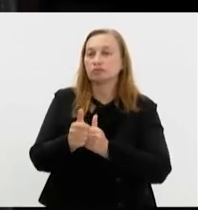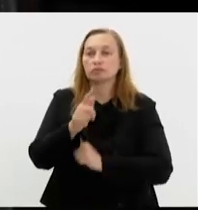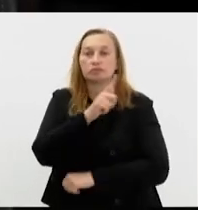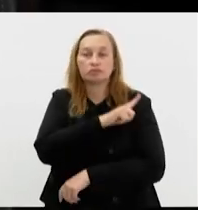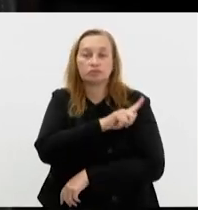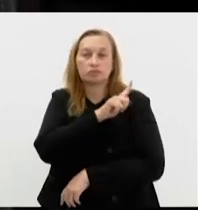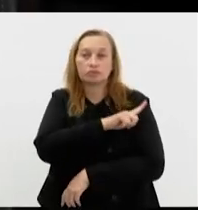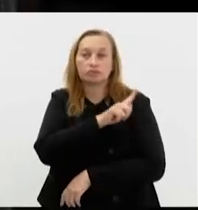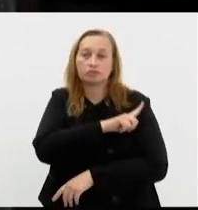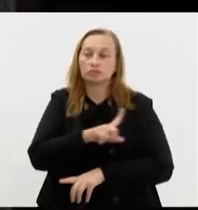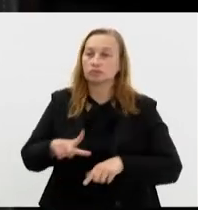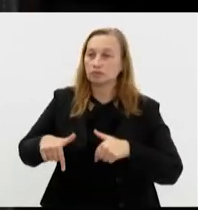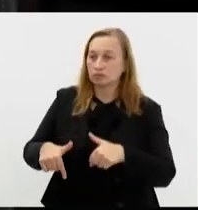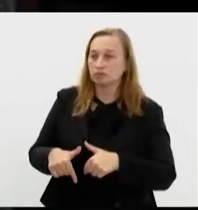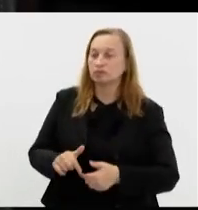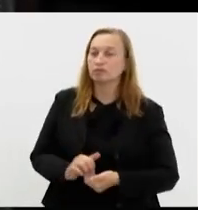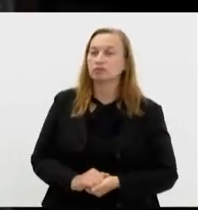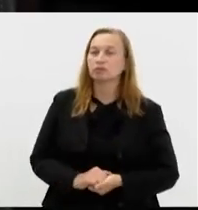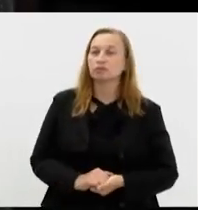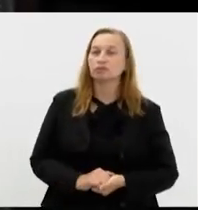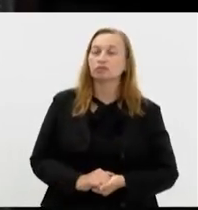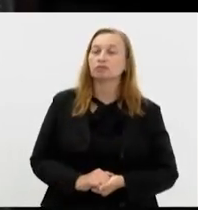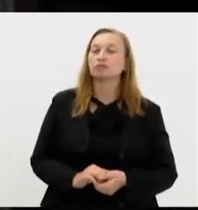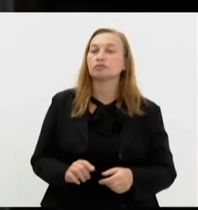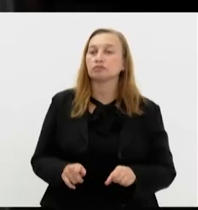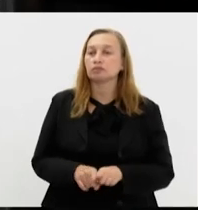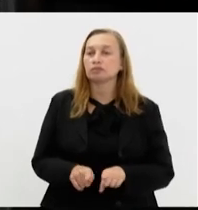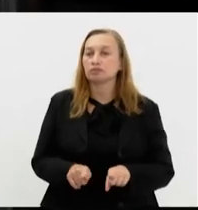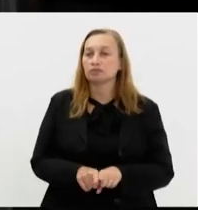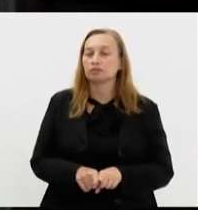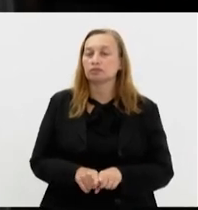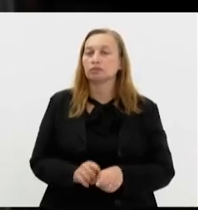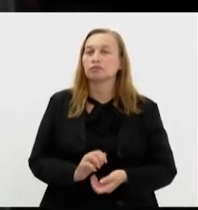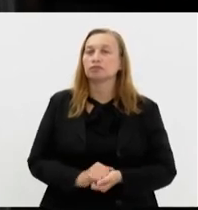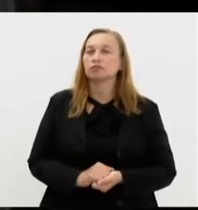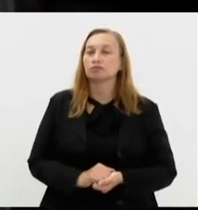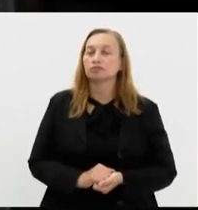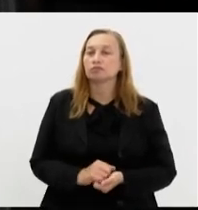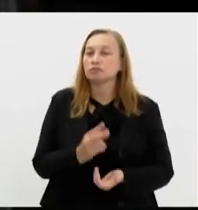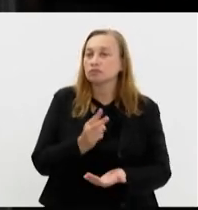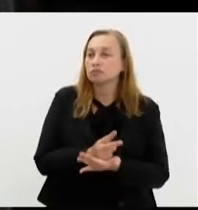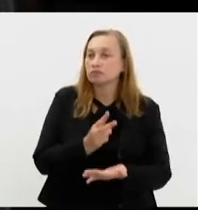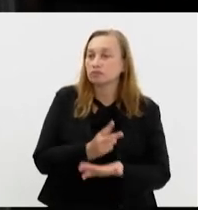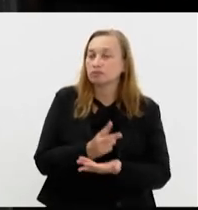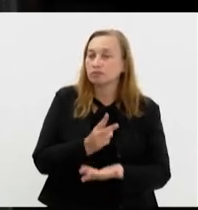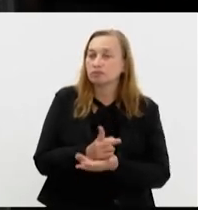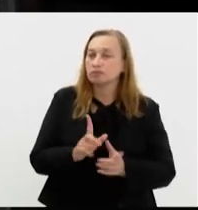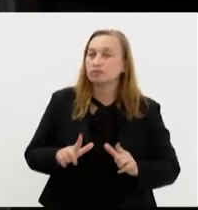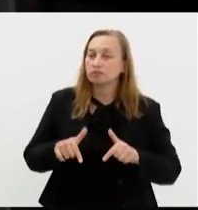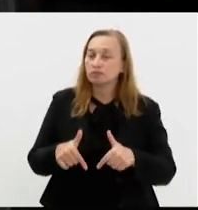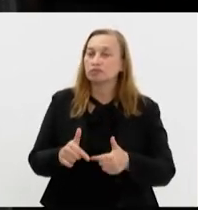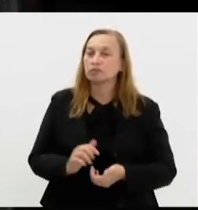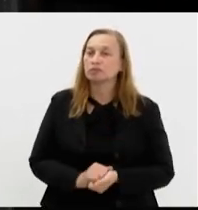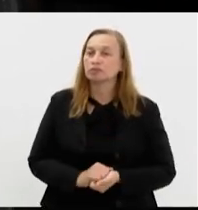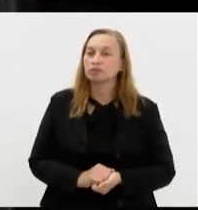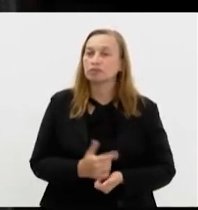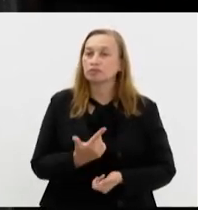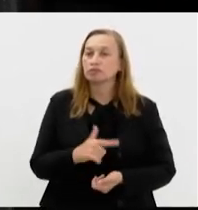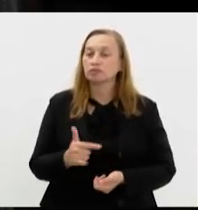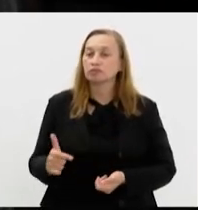e ainda a impessoalidade na difusão desses mesmos atos para que não hajam